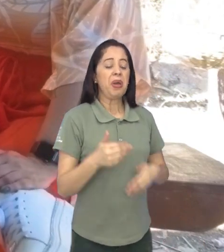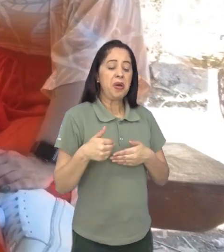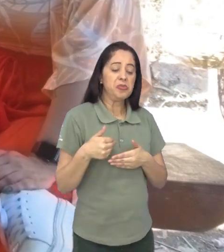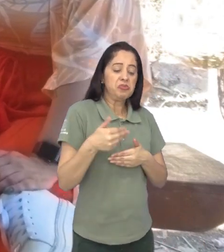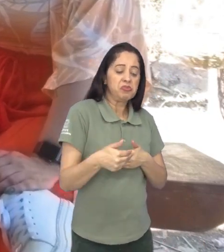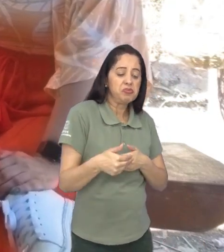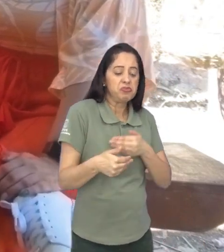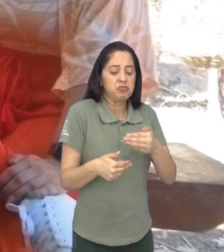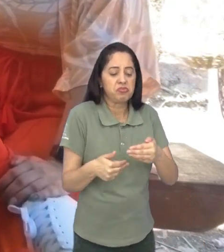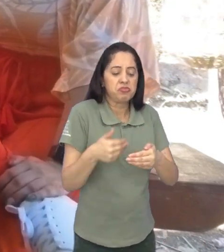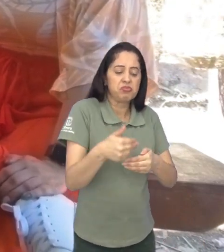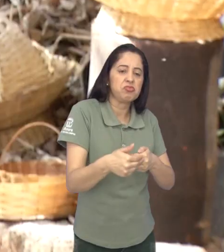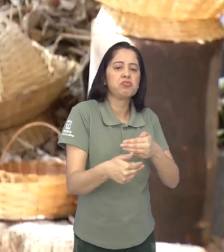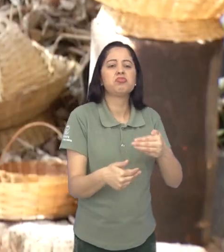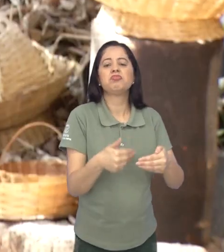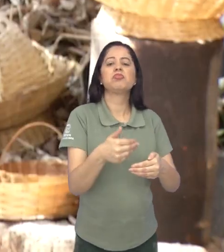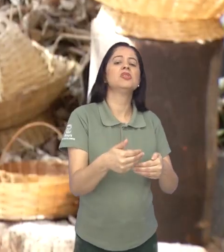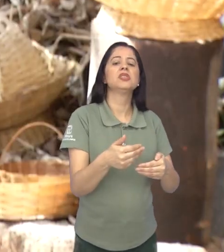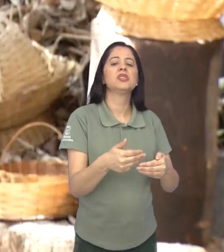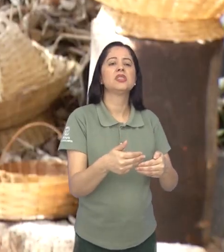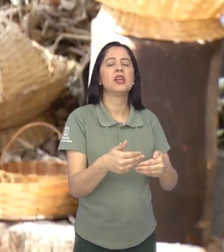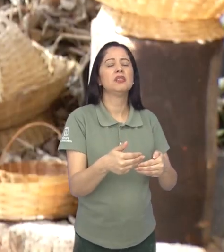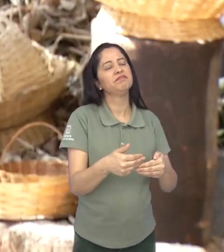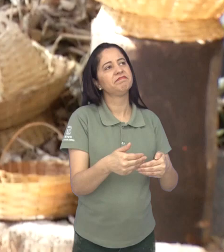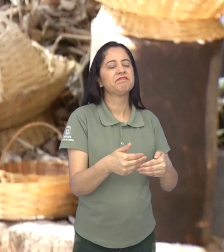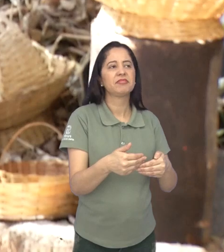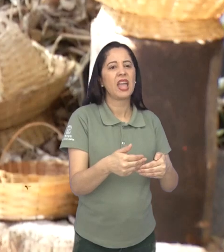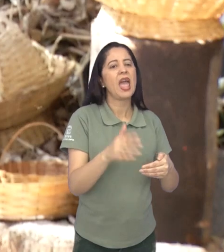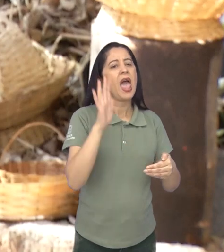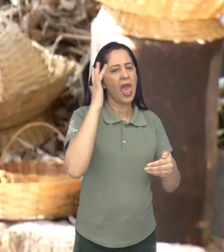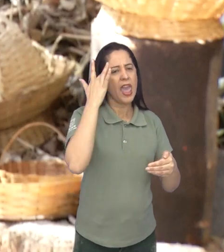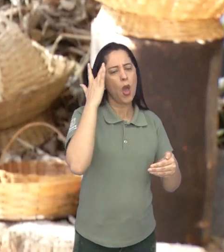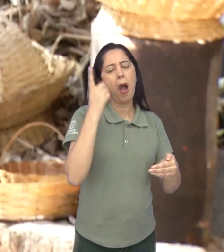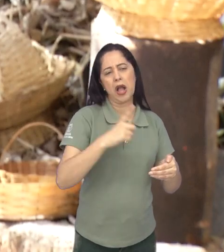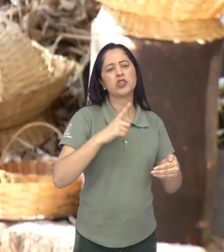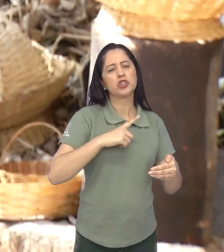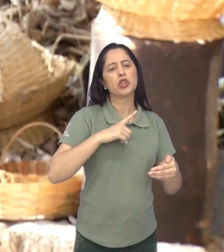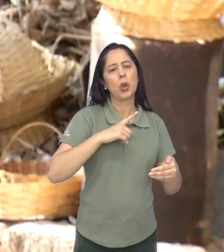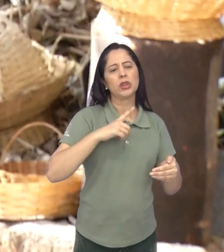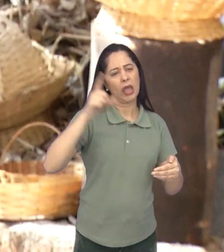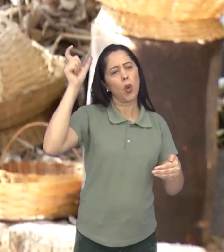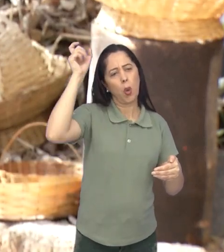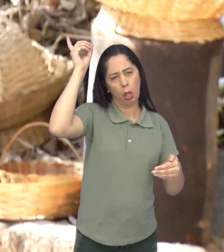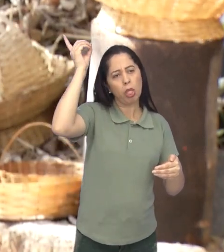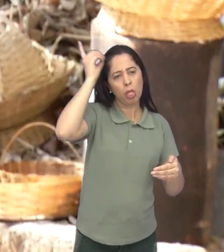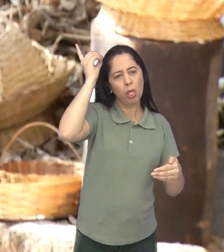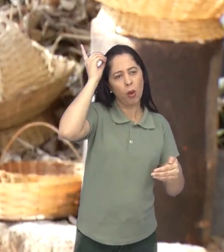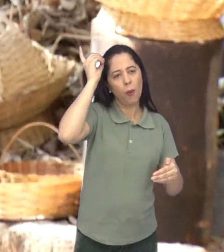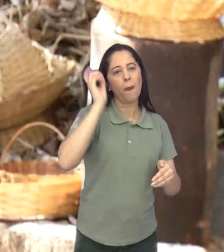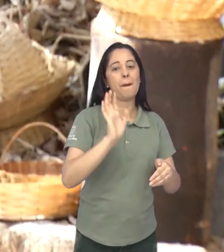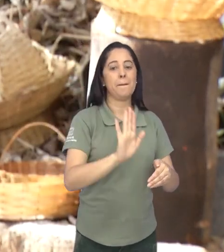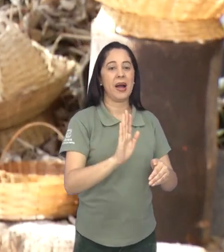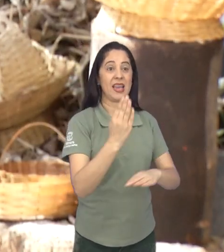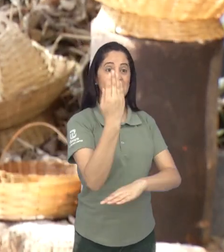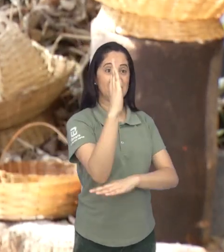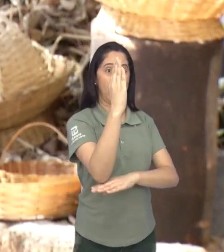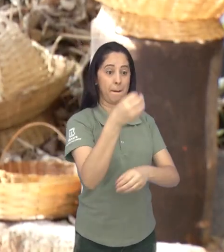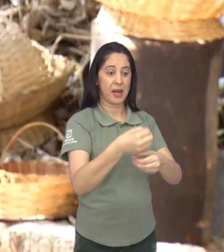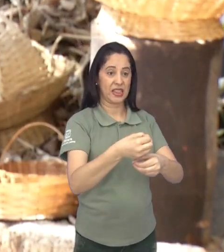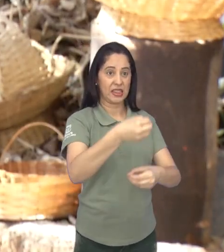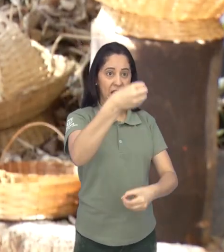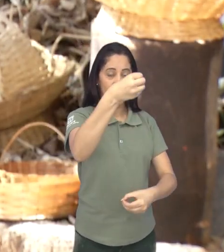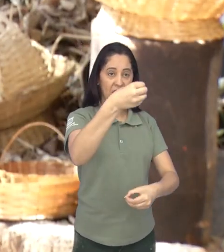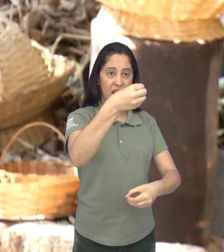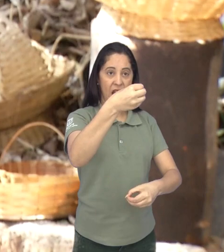Foi se descobrindo, né? E pode ser que eu tenha um dom e sem saber, vamos dizer assim. Agora, o bambu,